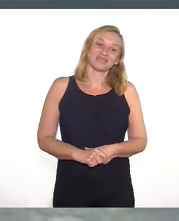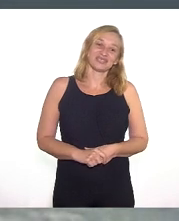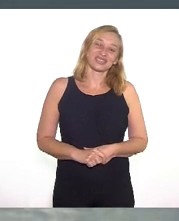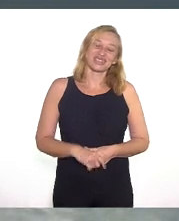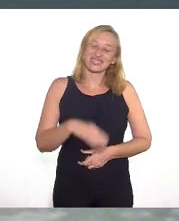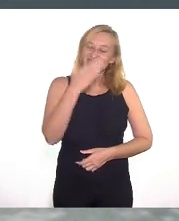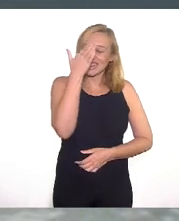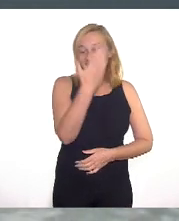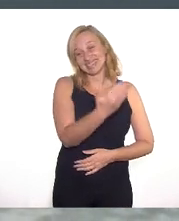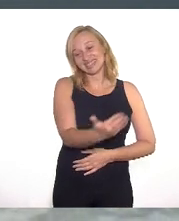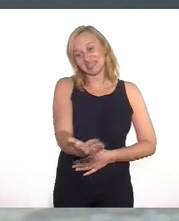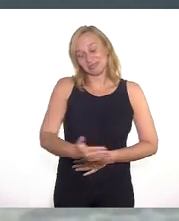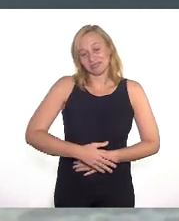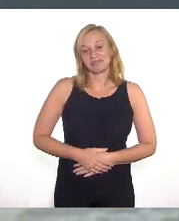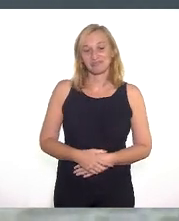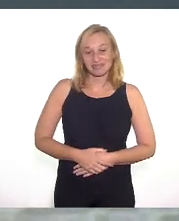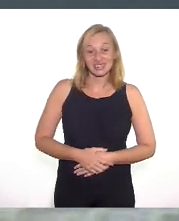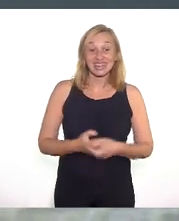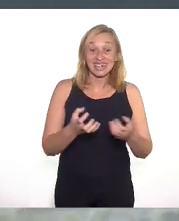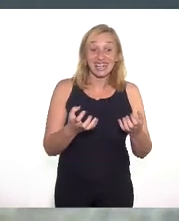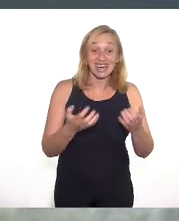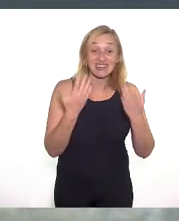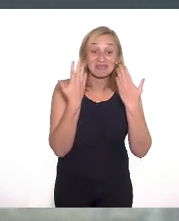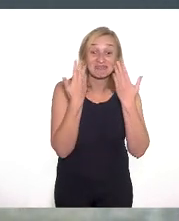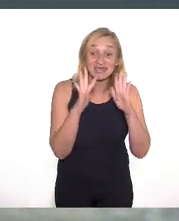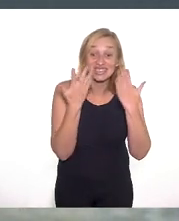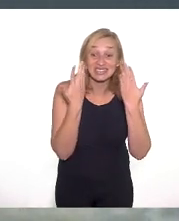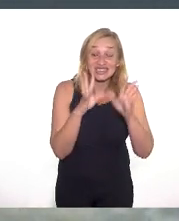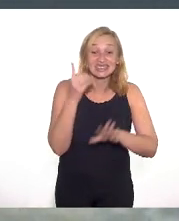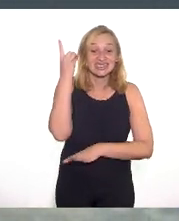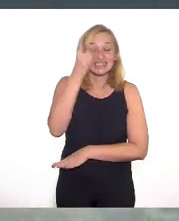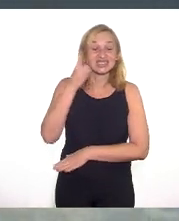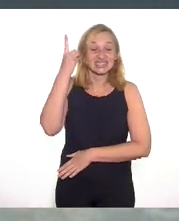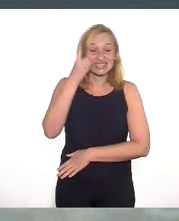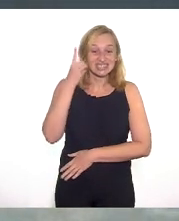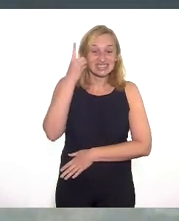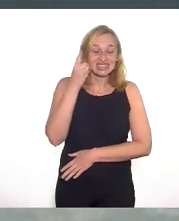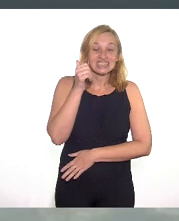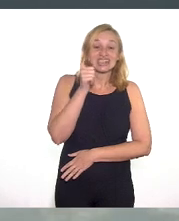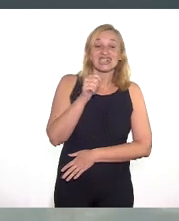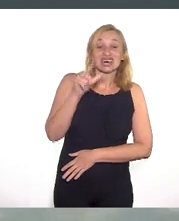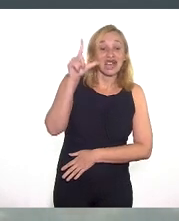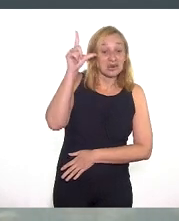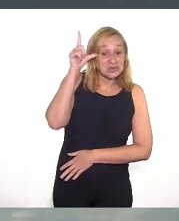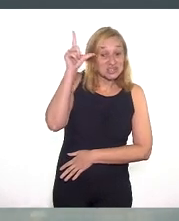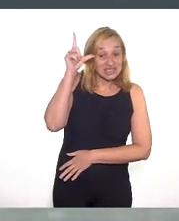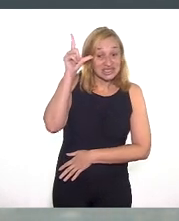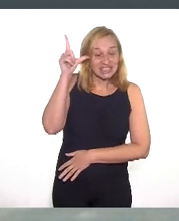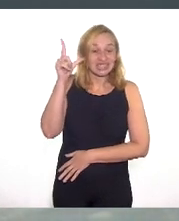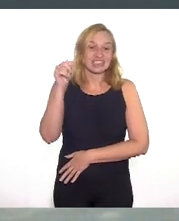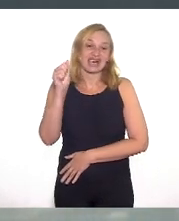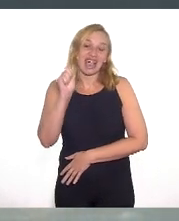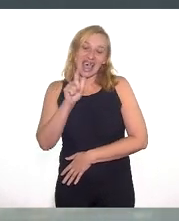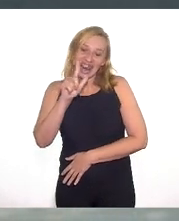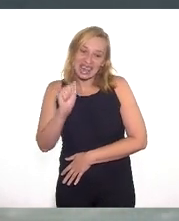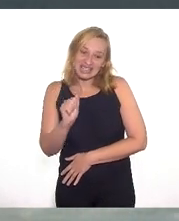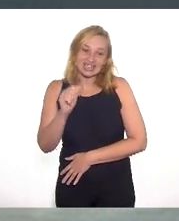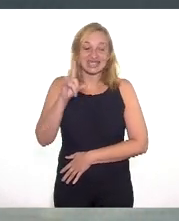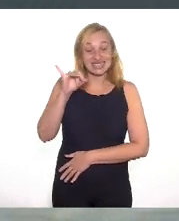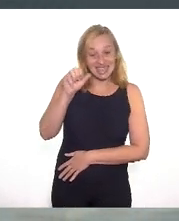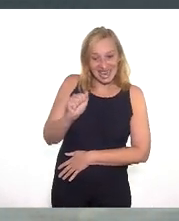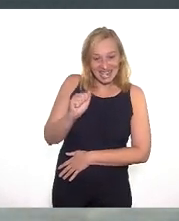meus agradecimentos. Quero saudar os deputados na figura das deputadas Lucinha, Alana,